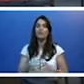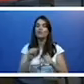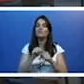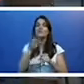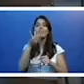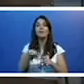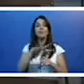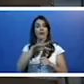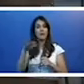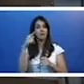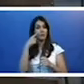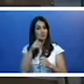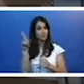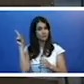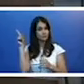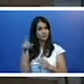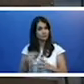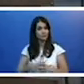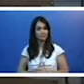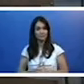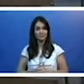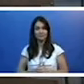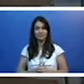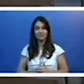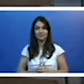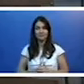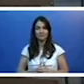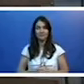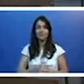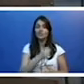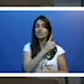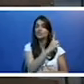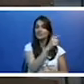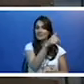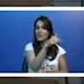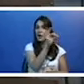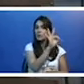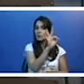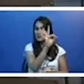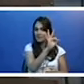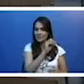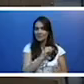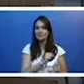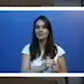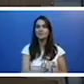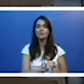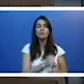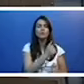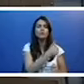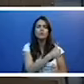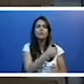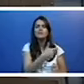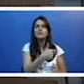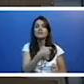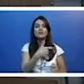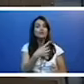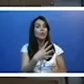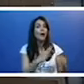também. Então eu tenho 17 sobre 1.224.